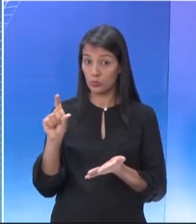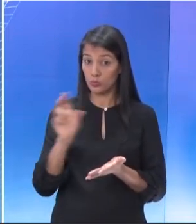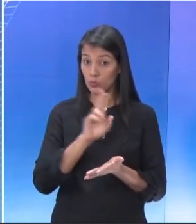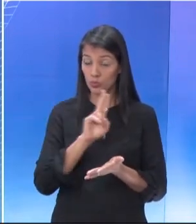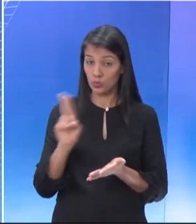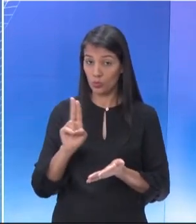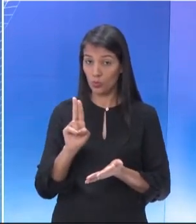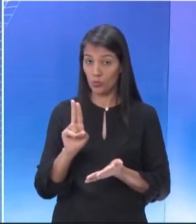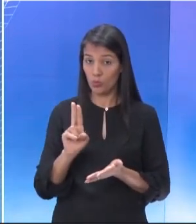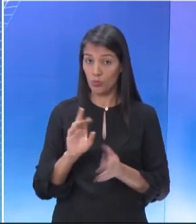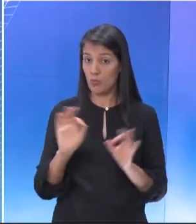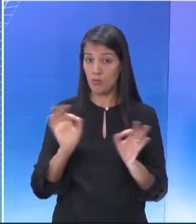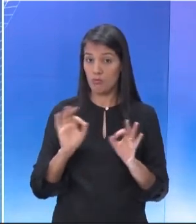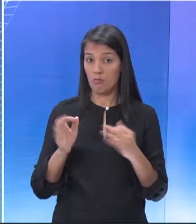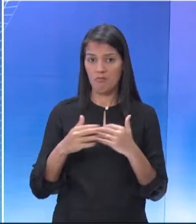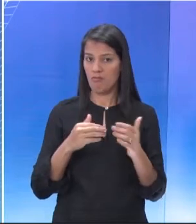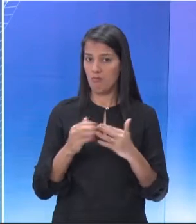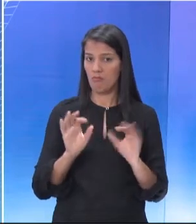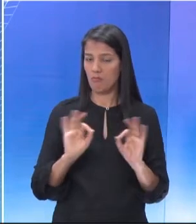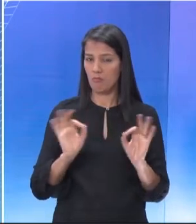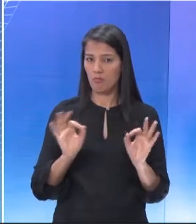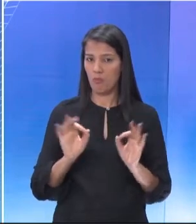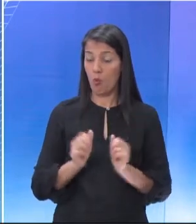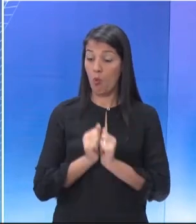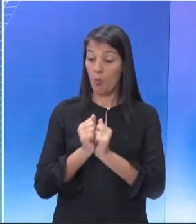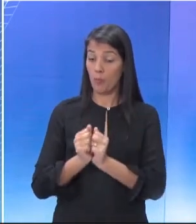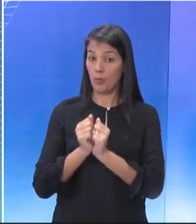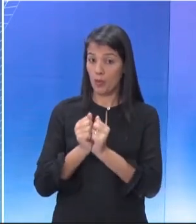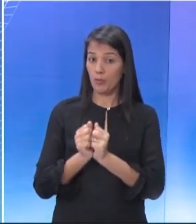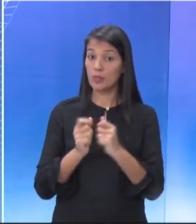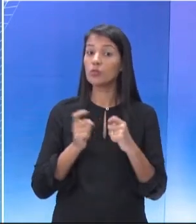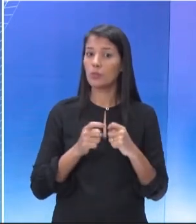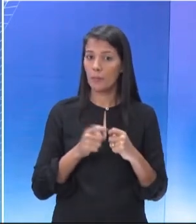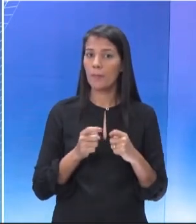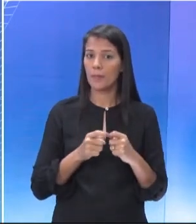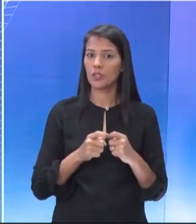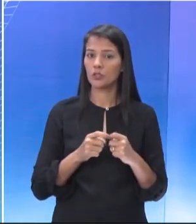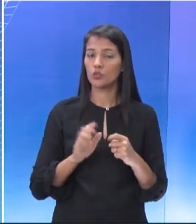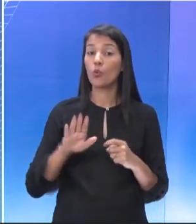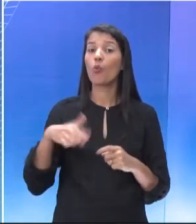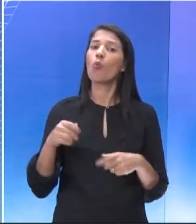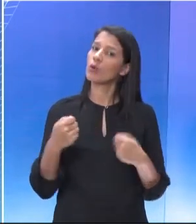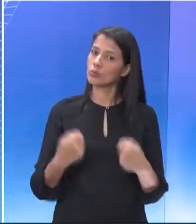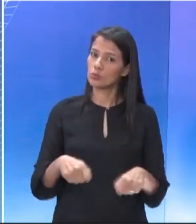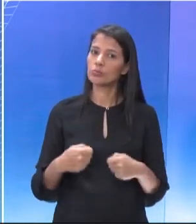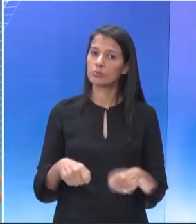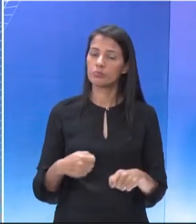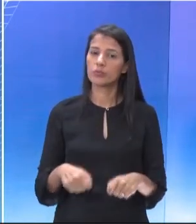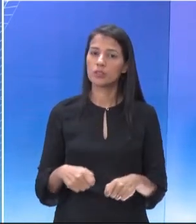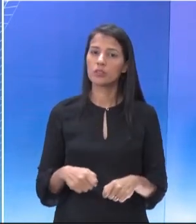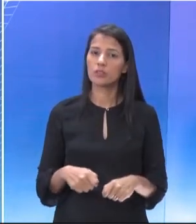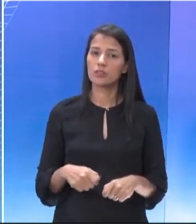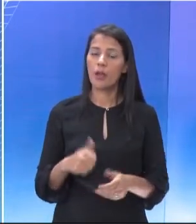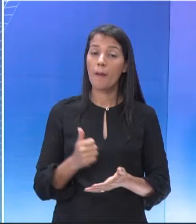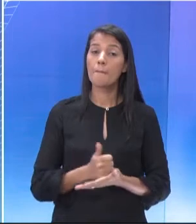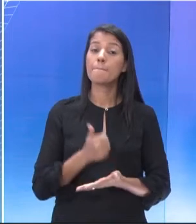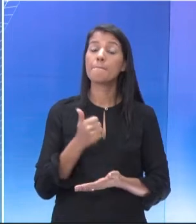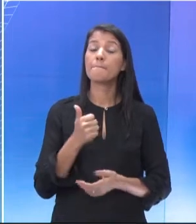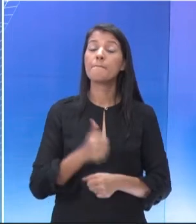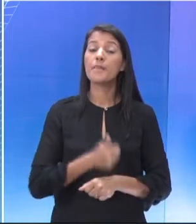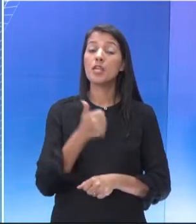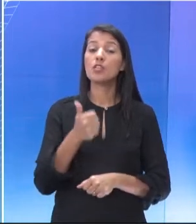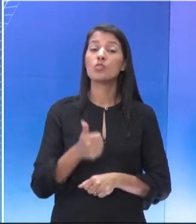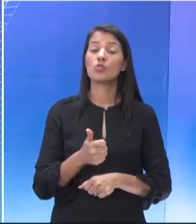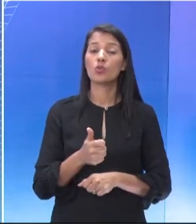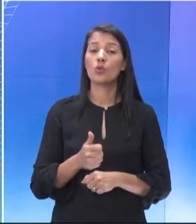por qualquer pessoa, somente com acompanhamento médico e quando houver a necessidade. Melhor você ir malhar na academia ou malhar em